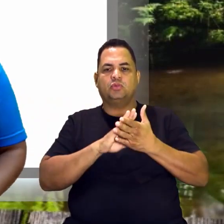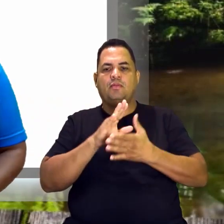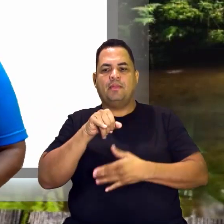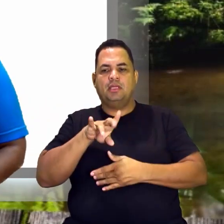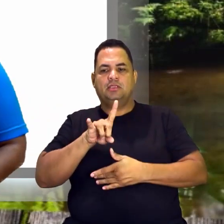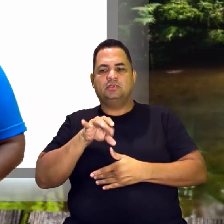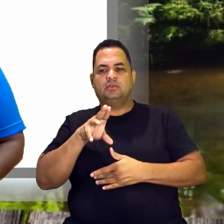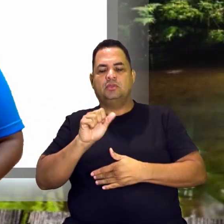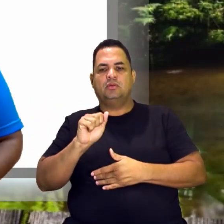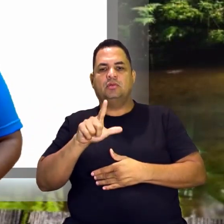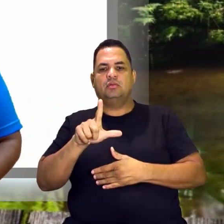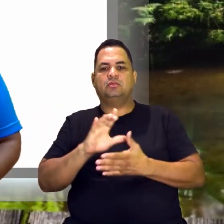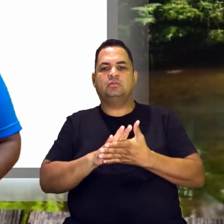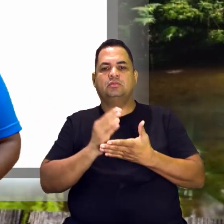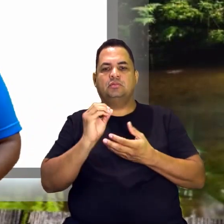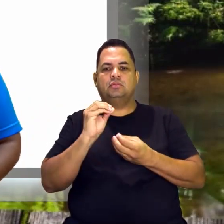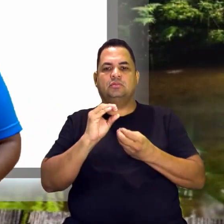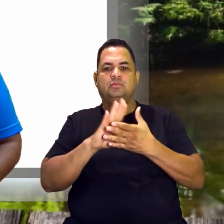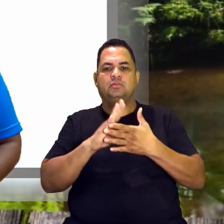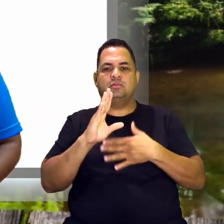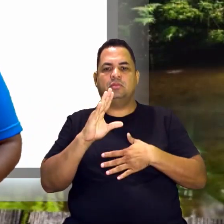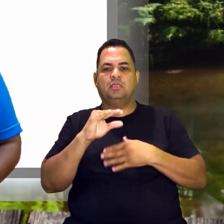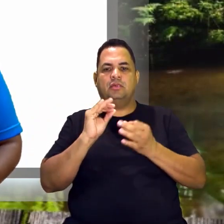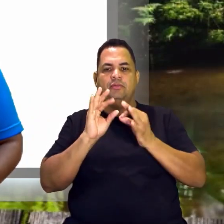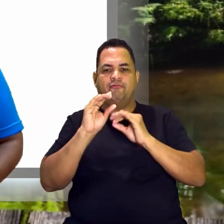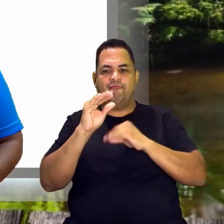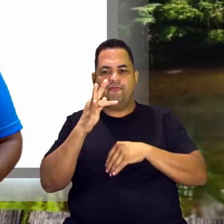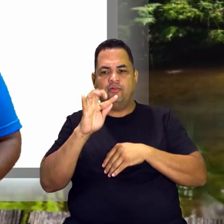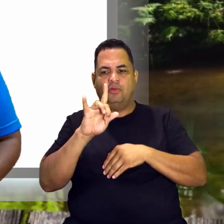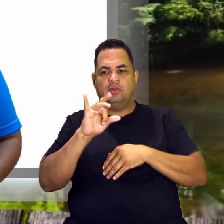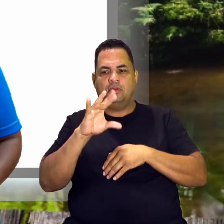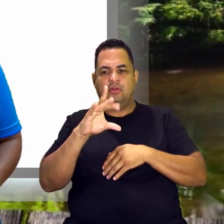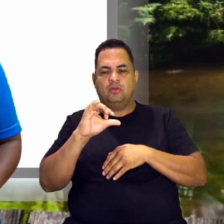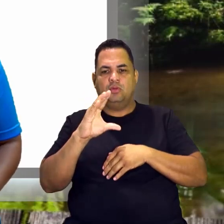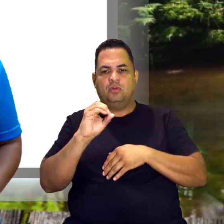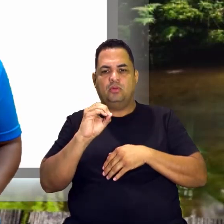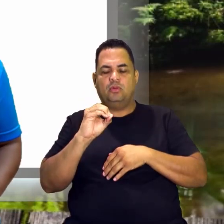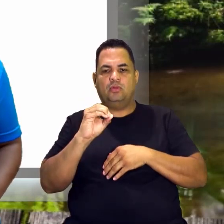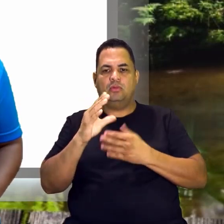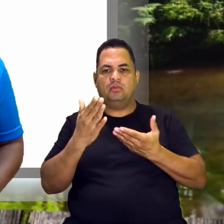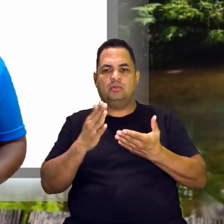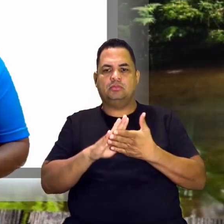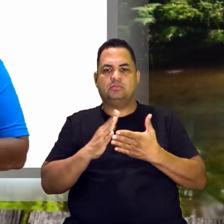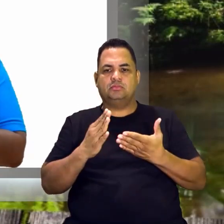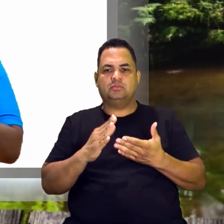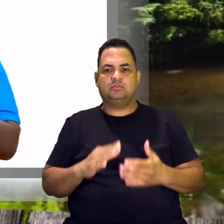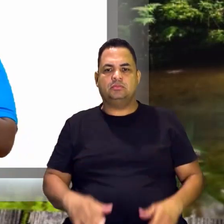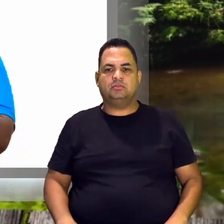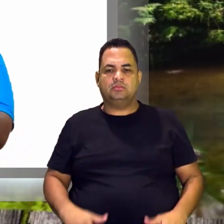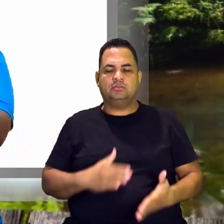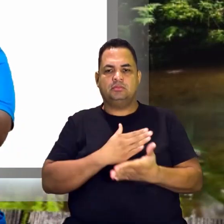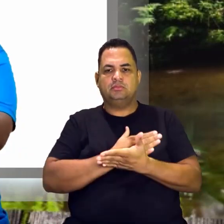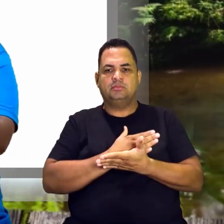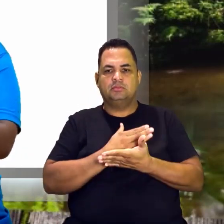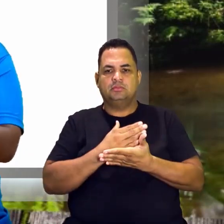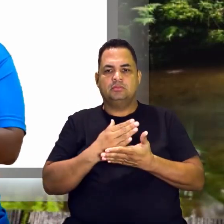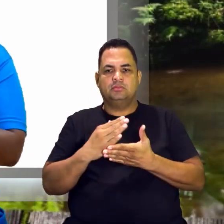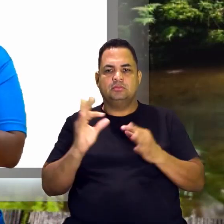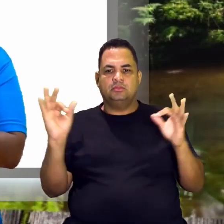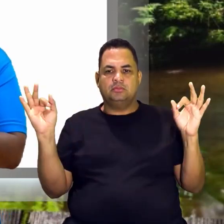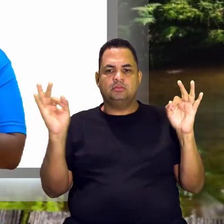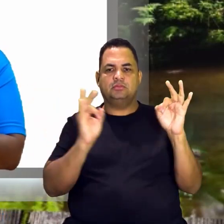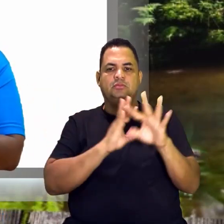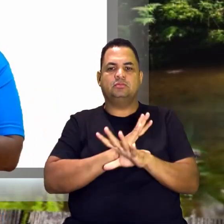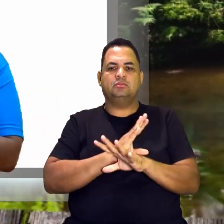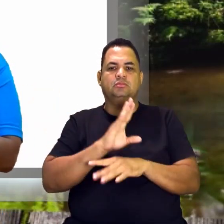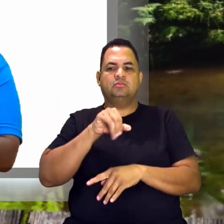vai acontecer? Ela vai liberar lá um folículo, né? Desse ovócito, tá? E ele vai começar a concluir